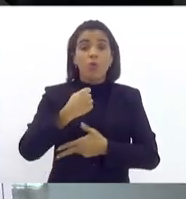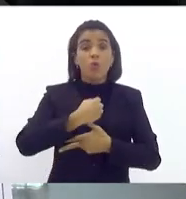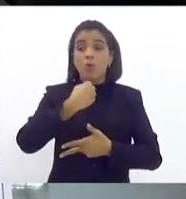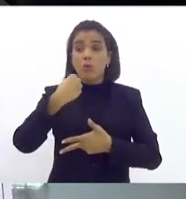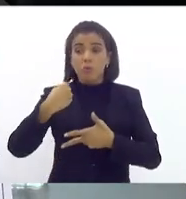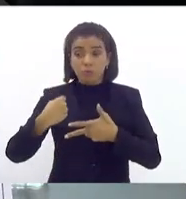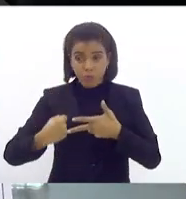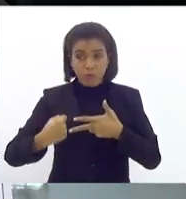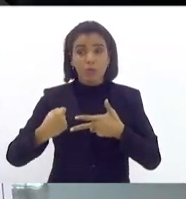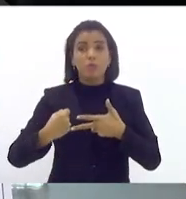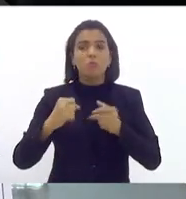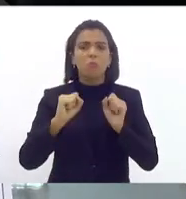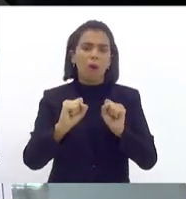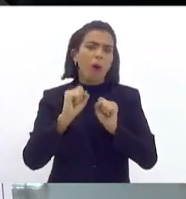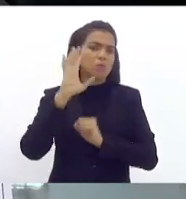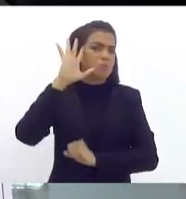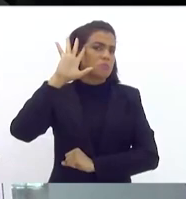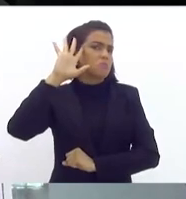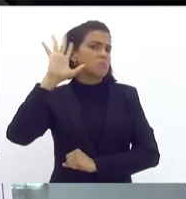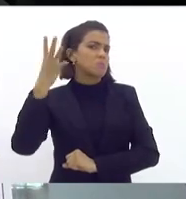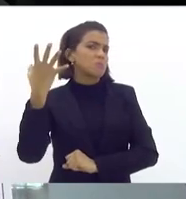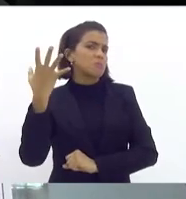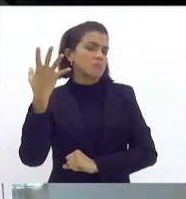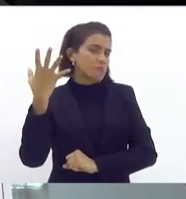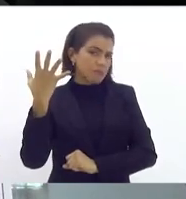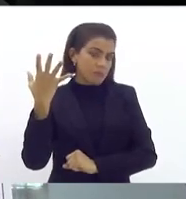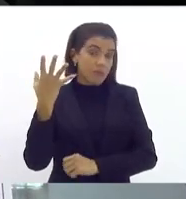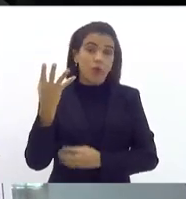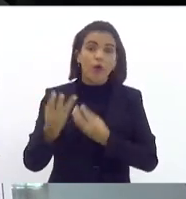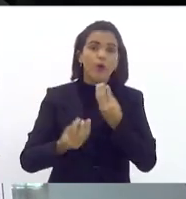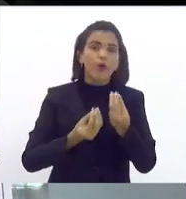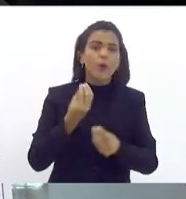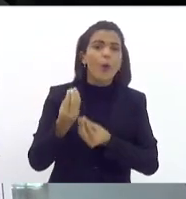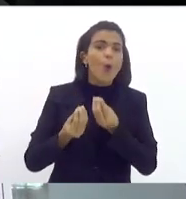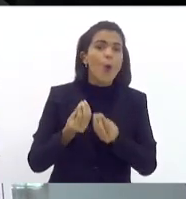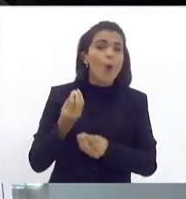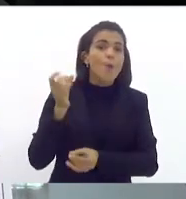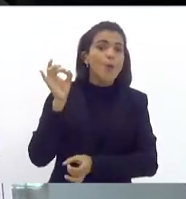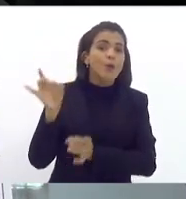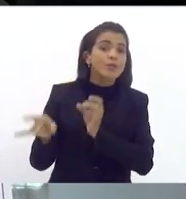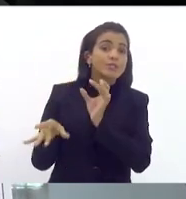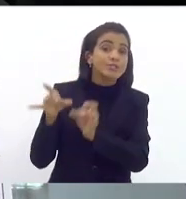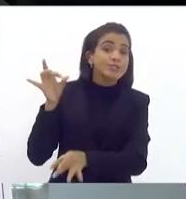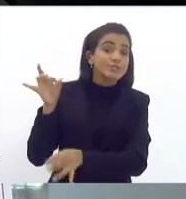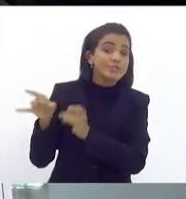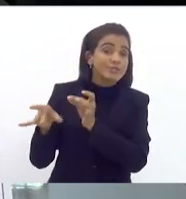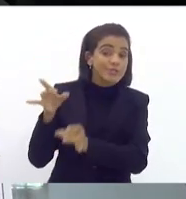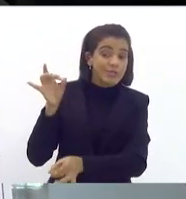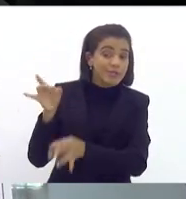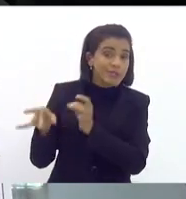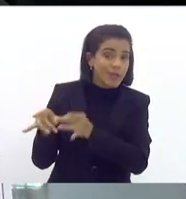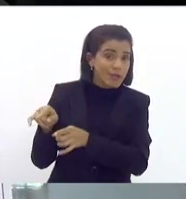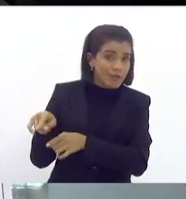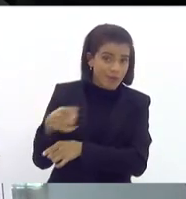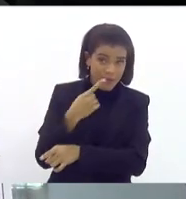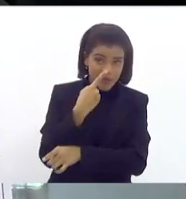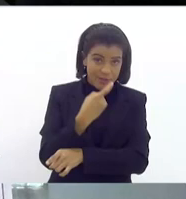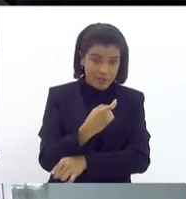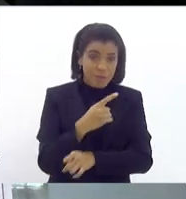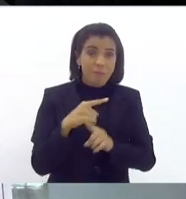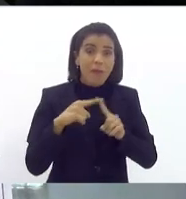decidir sobre como eu descarto o lixo. Mas se eu